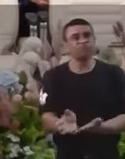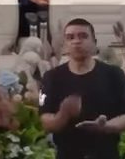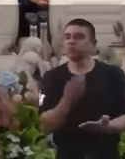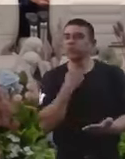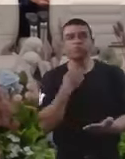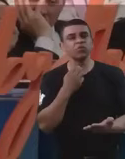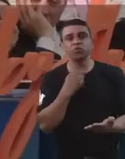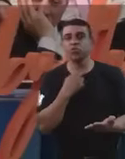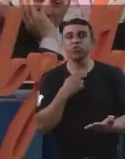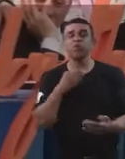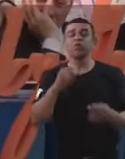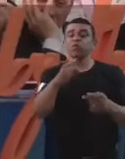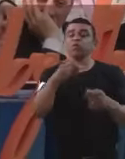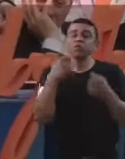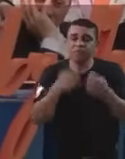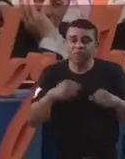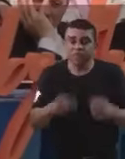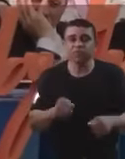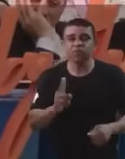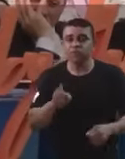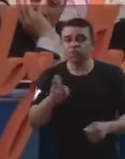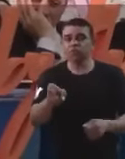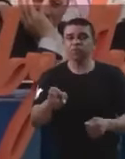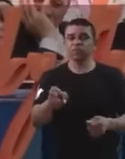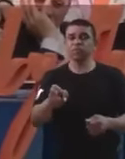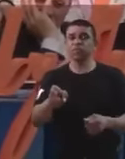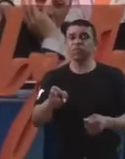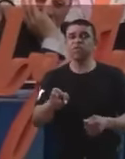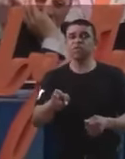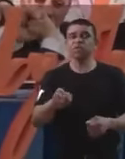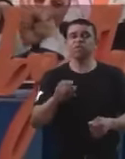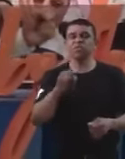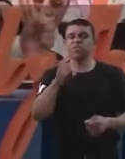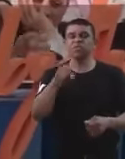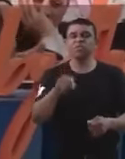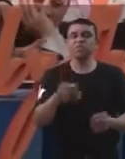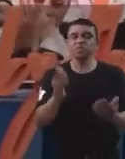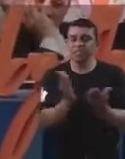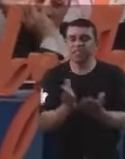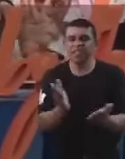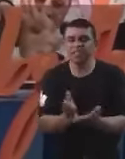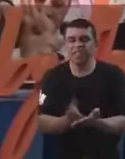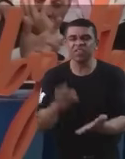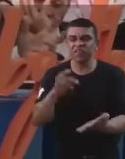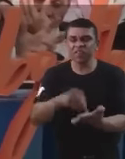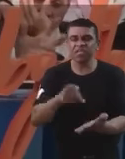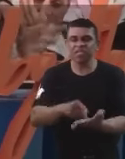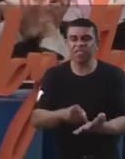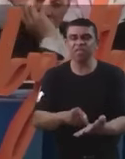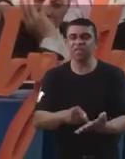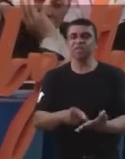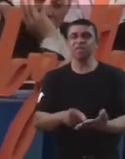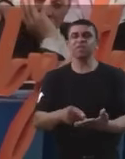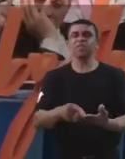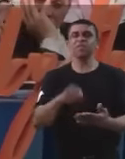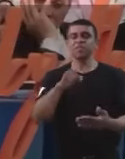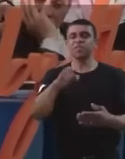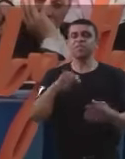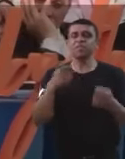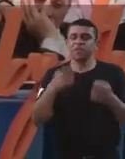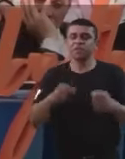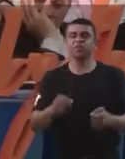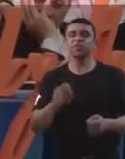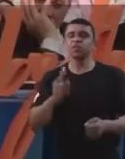teologia pentecostal, ungida, fervorosa, evangelística, escatológica, divindade